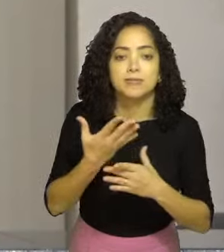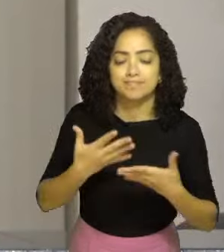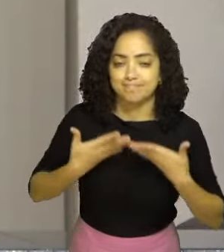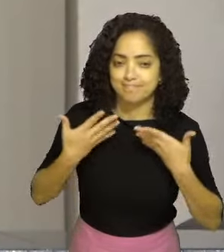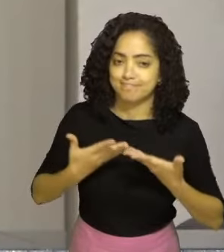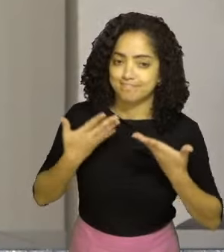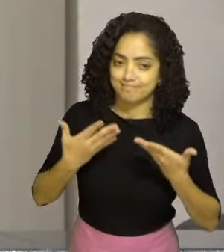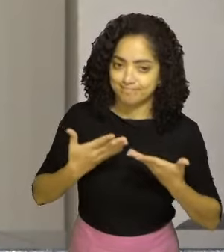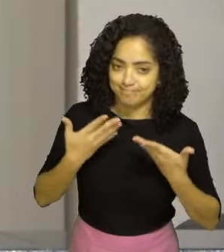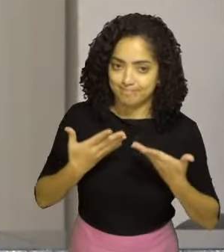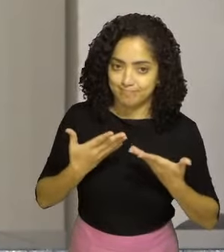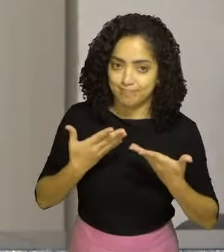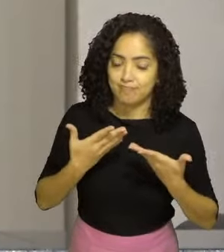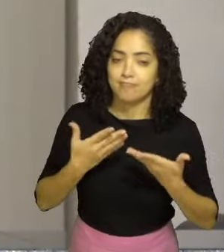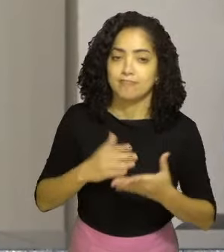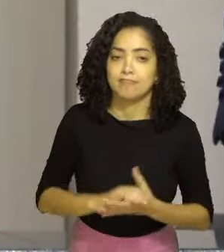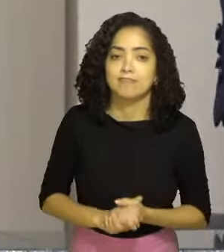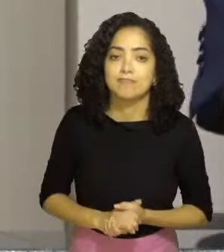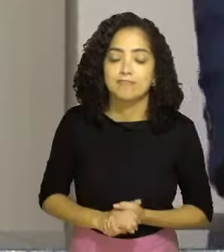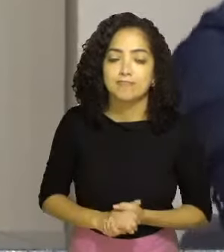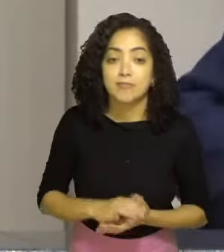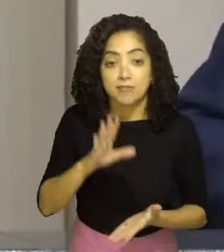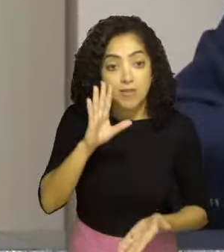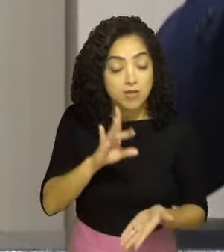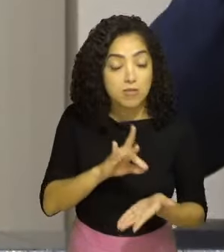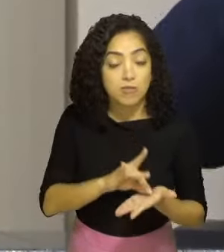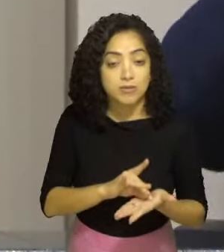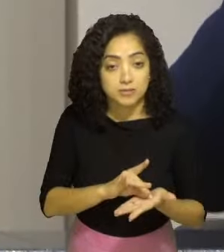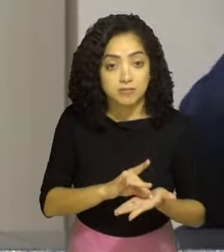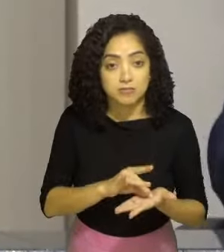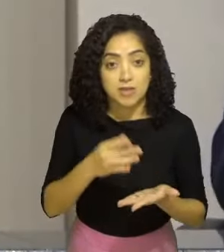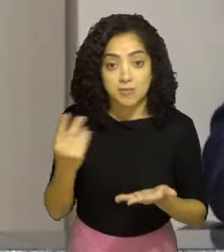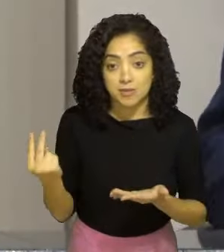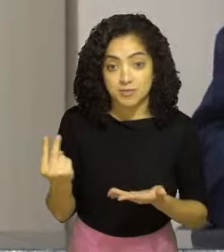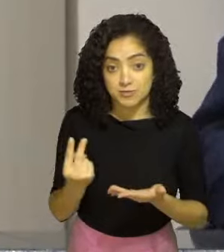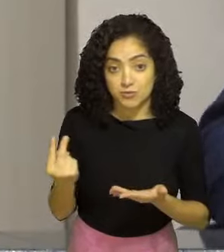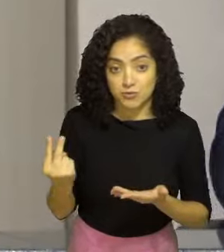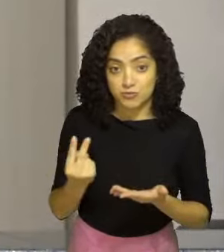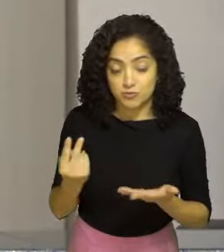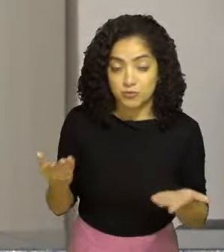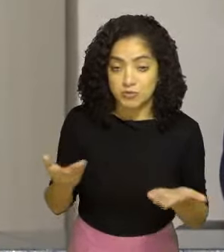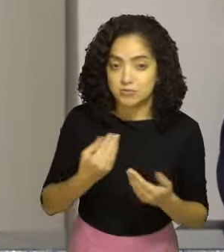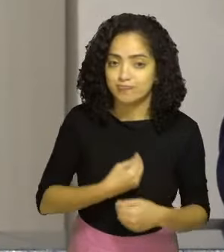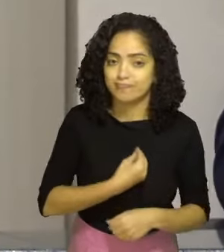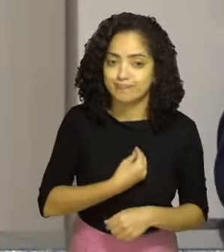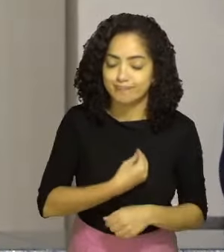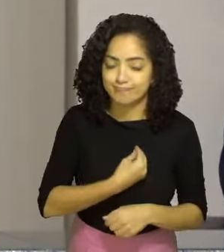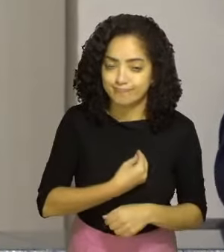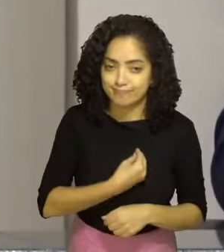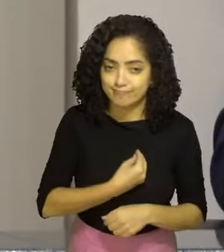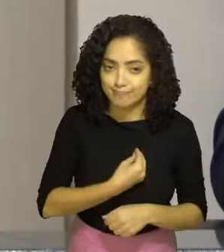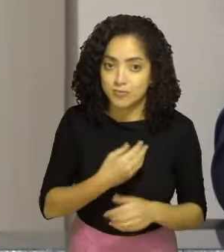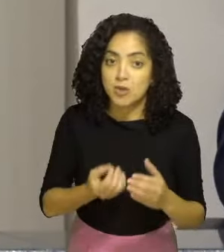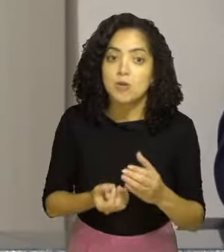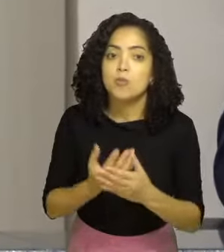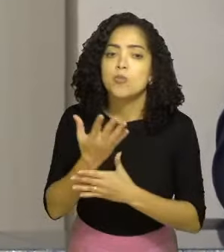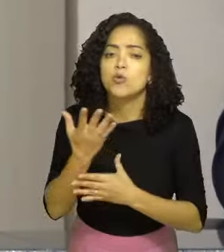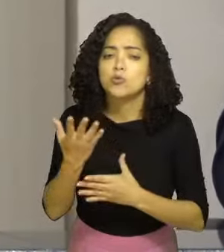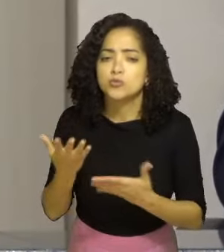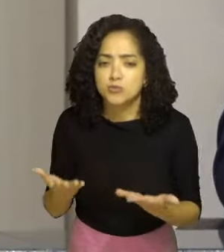e reconhecimento. E é para isso que nós duas estamos aqui, para produzir